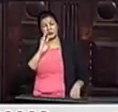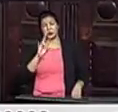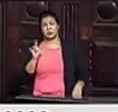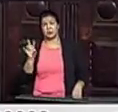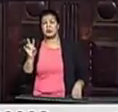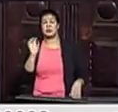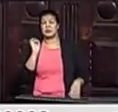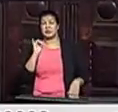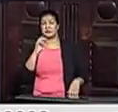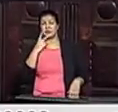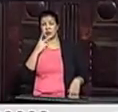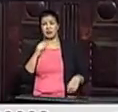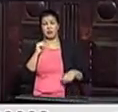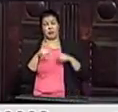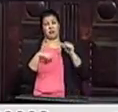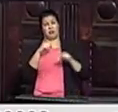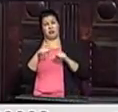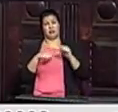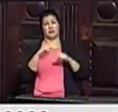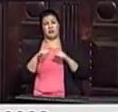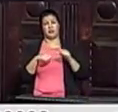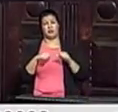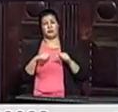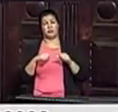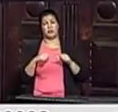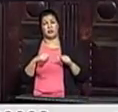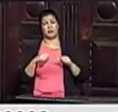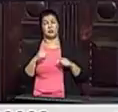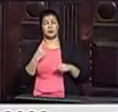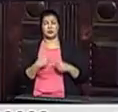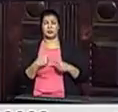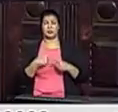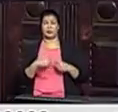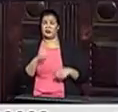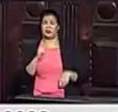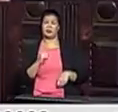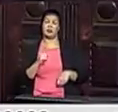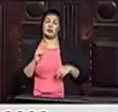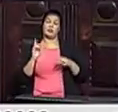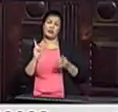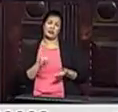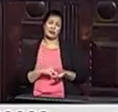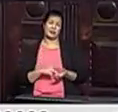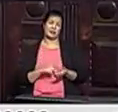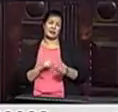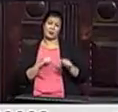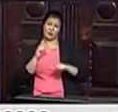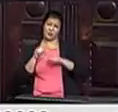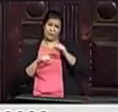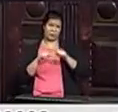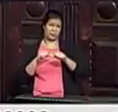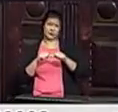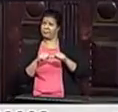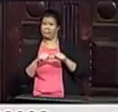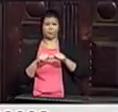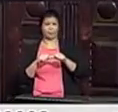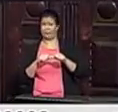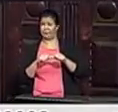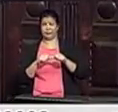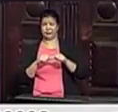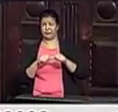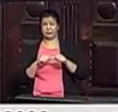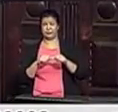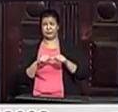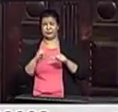falando em reforma, né? Enquanto, na verdade, isso é uma contra-reforma. É puxar o freio de